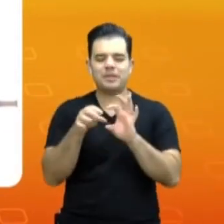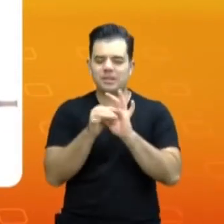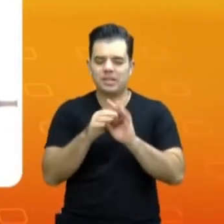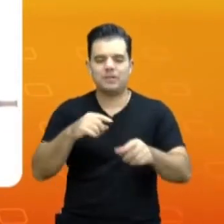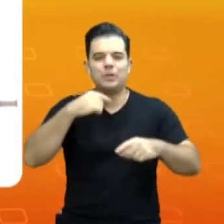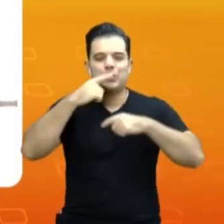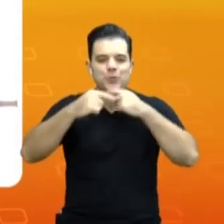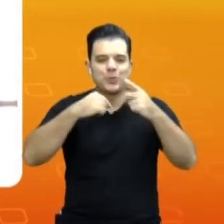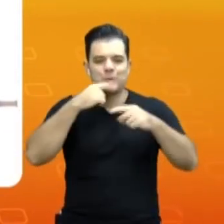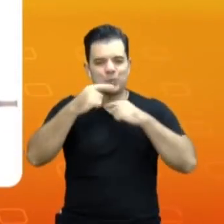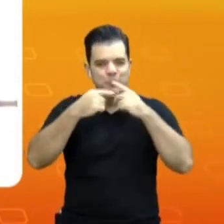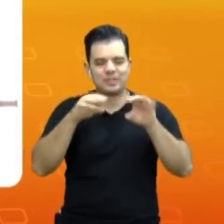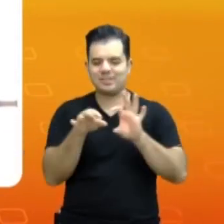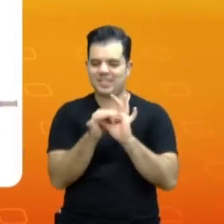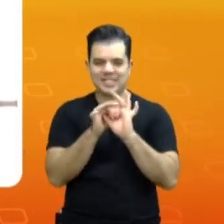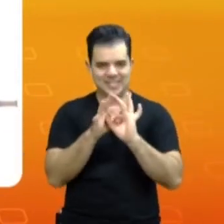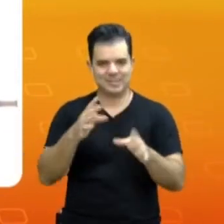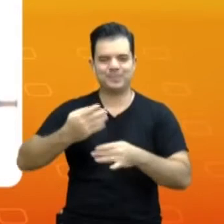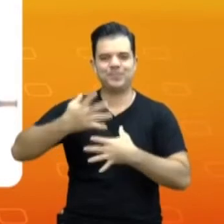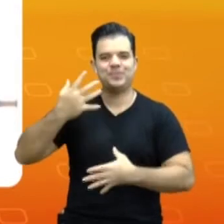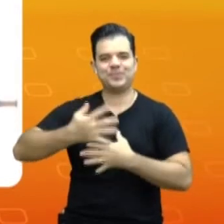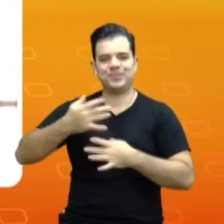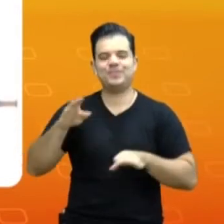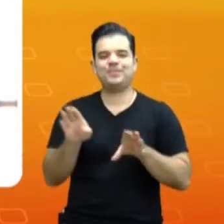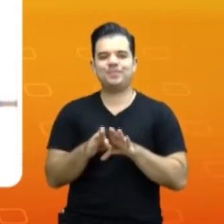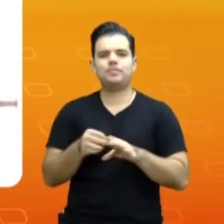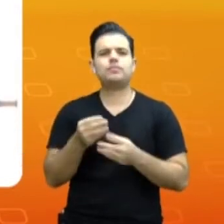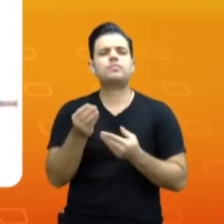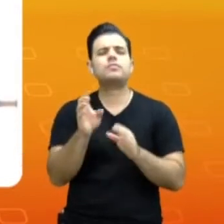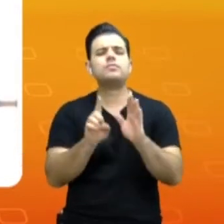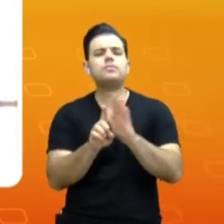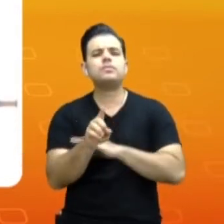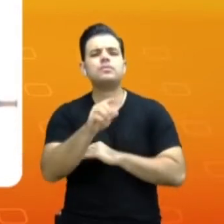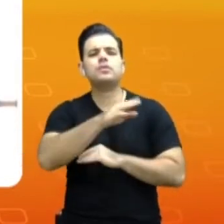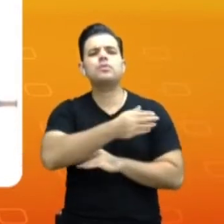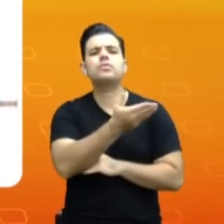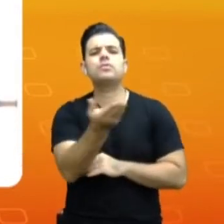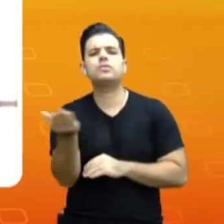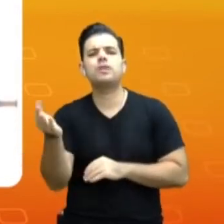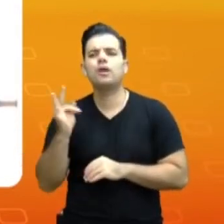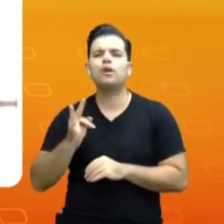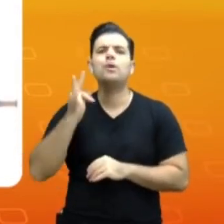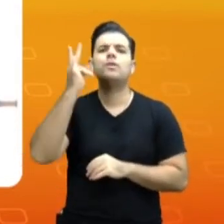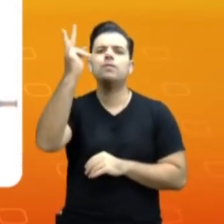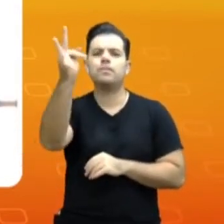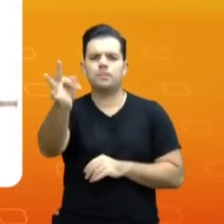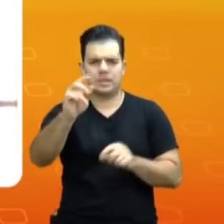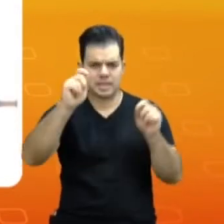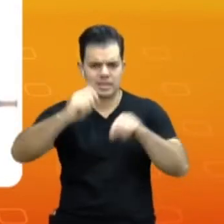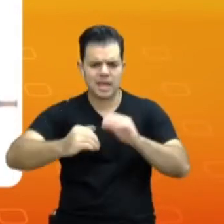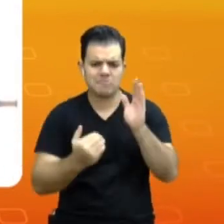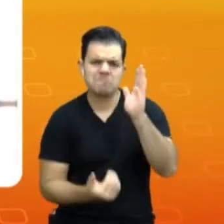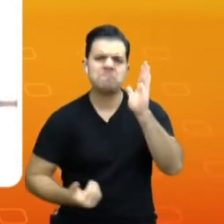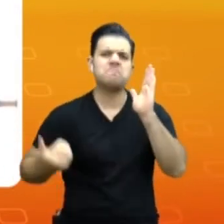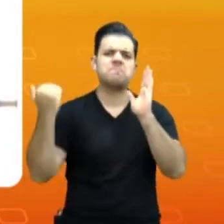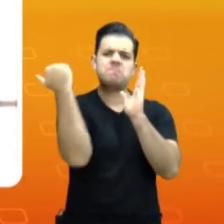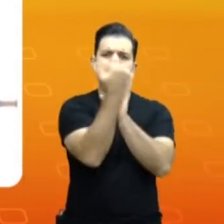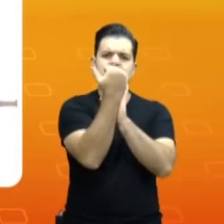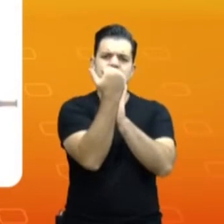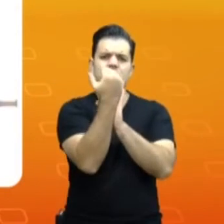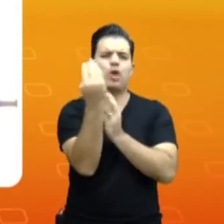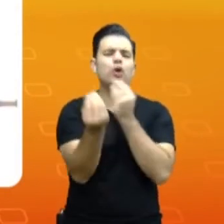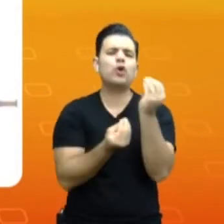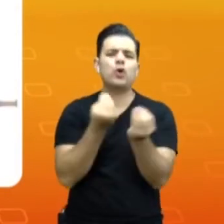chat. Como é que vocês veem agora o futuro, né? Até que ponto dá para ir mais? Né? A